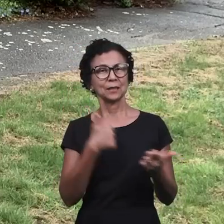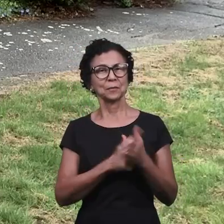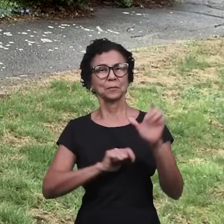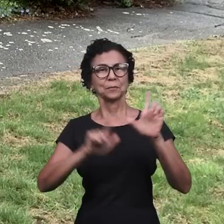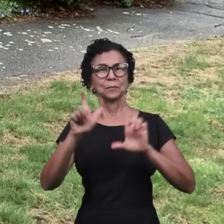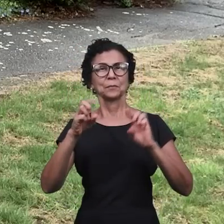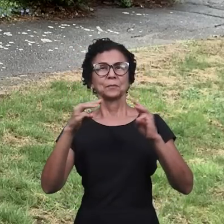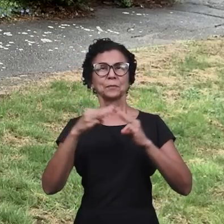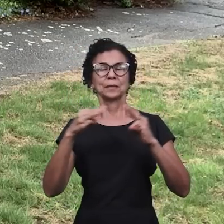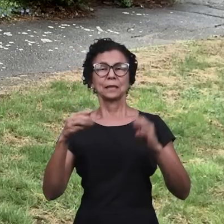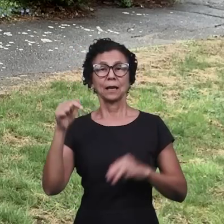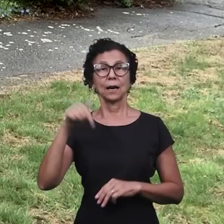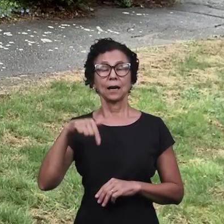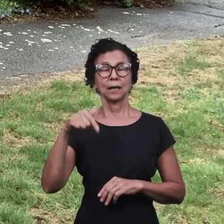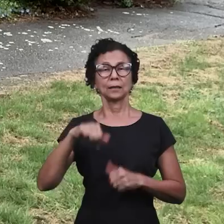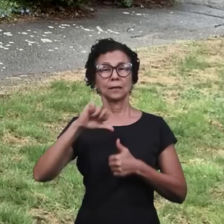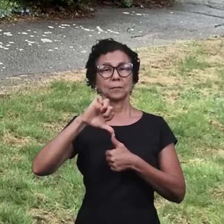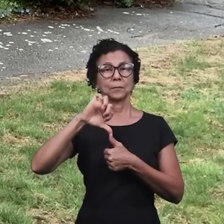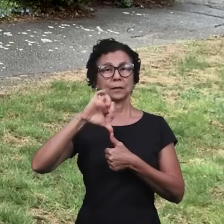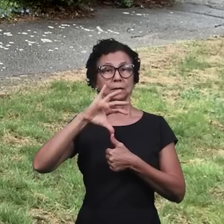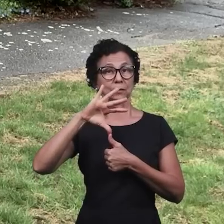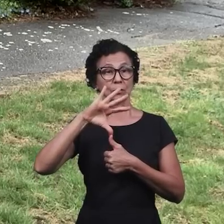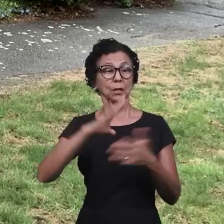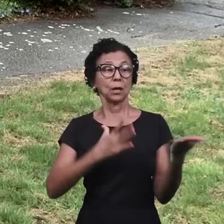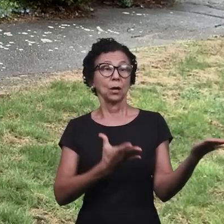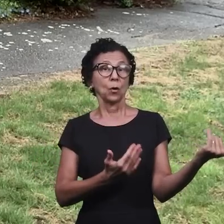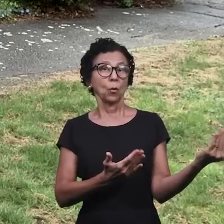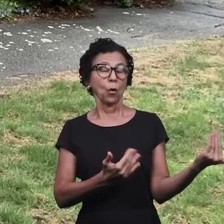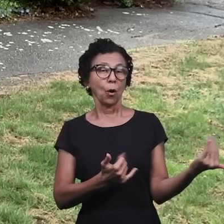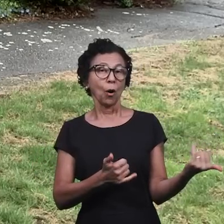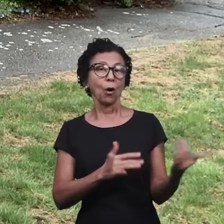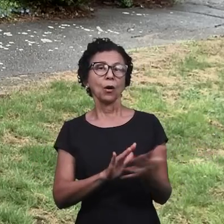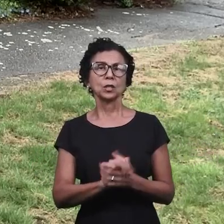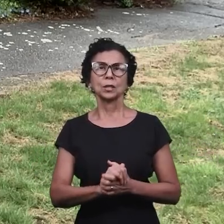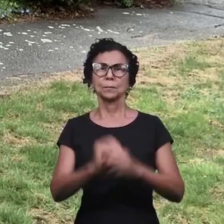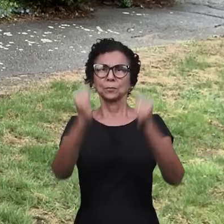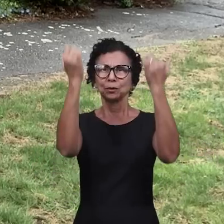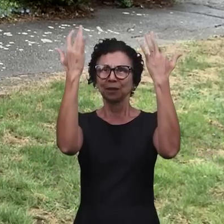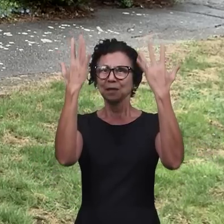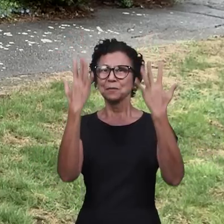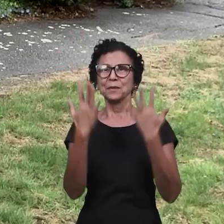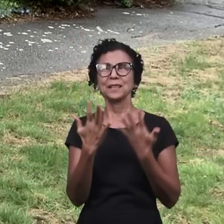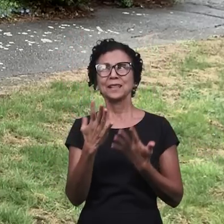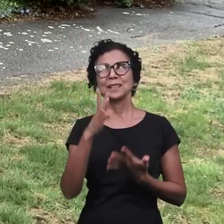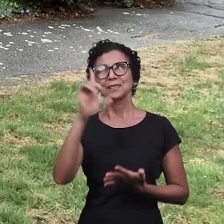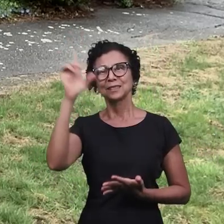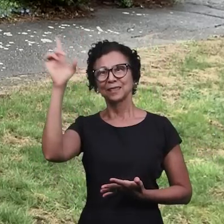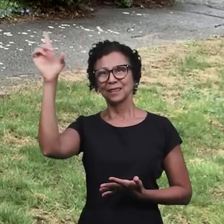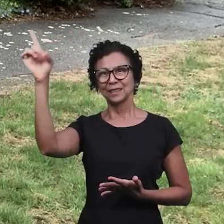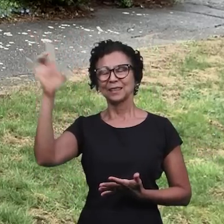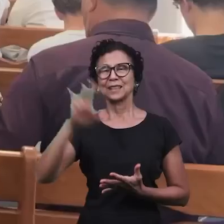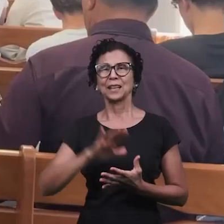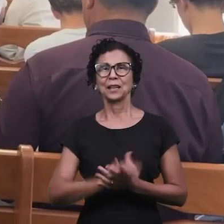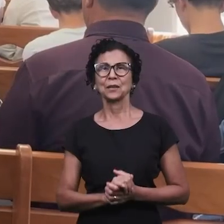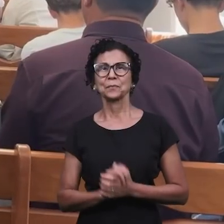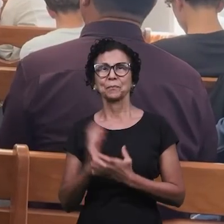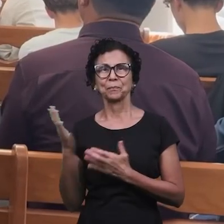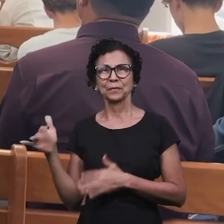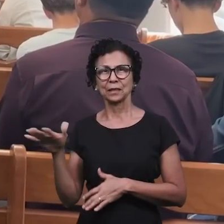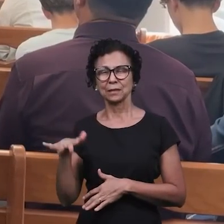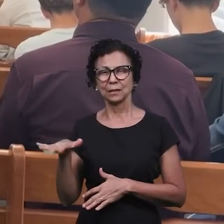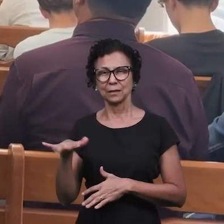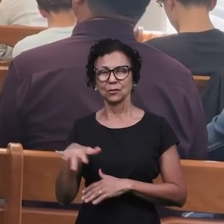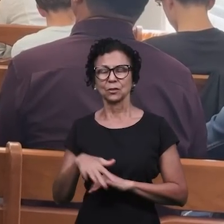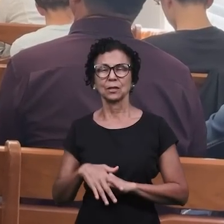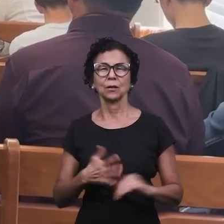pela TV Manaim. Aqui na América do Norte, os jovens têm recebido grandes bênçãos do nosso Deus. Na Flórida, jovens